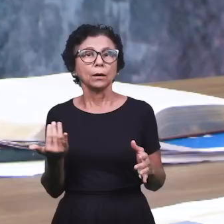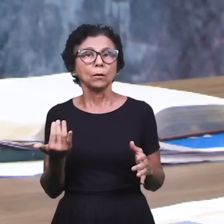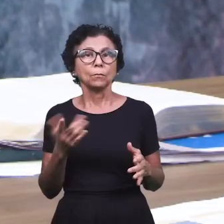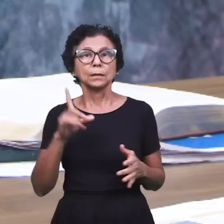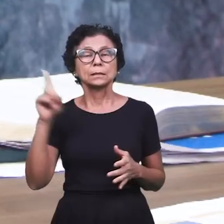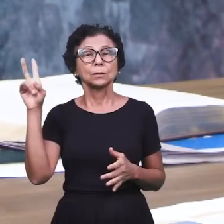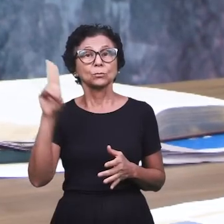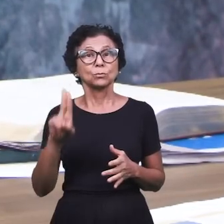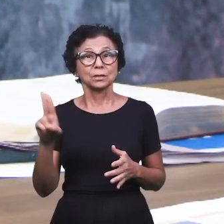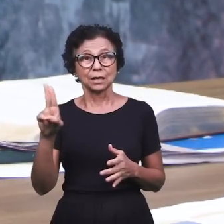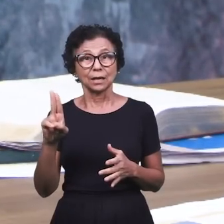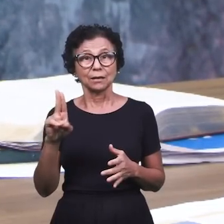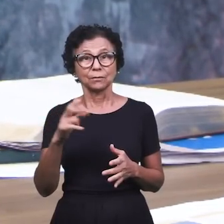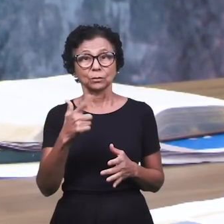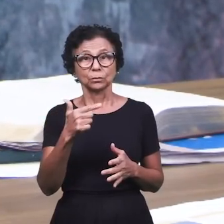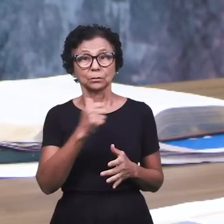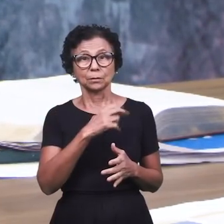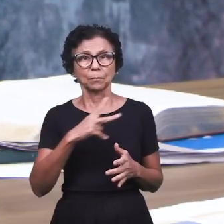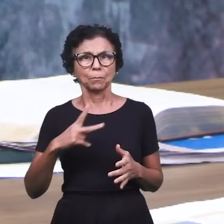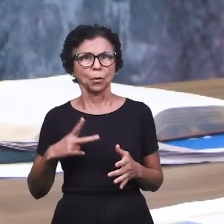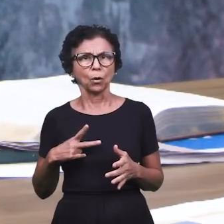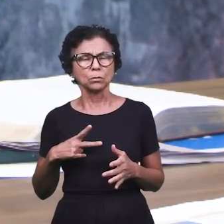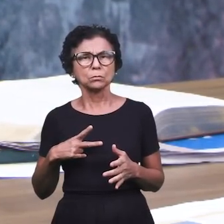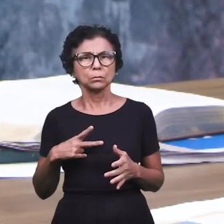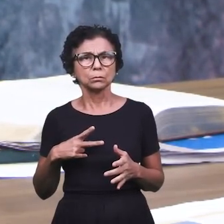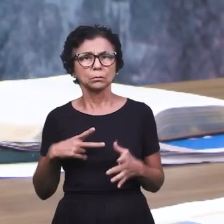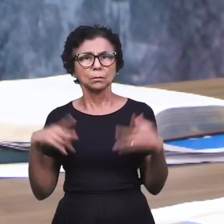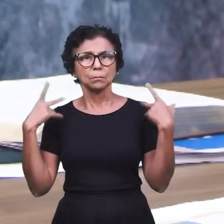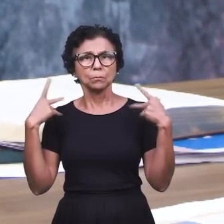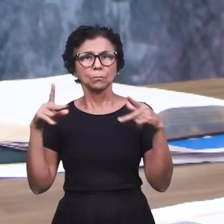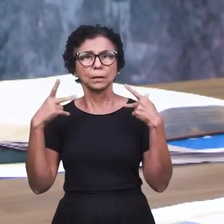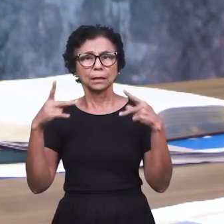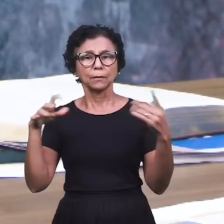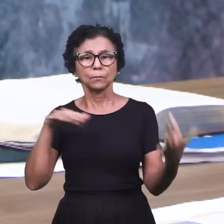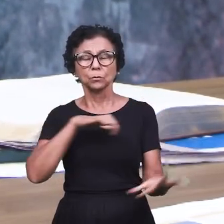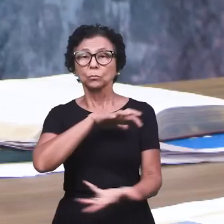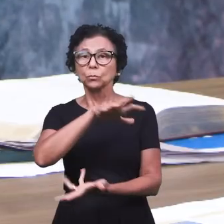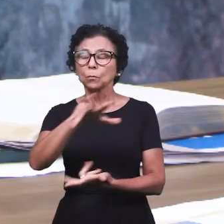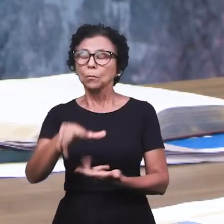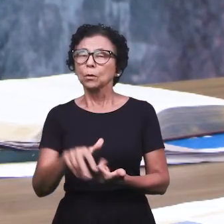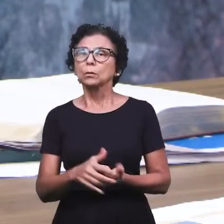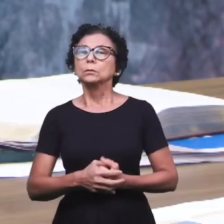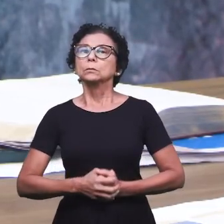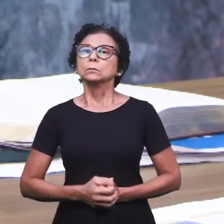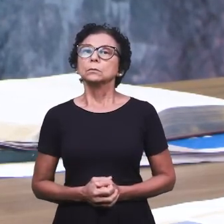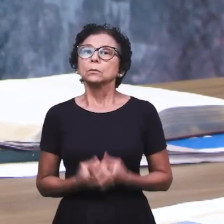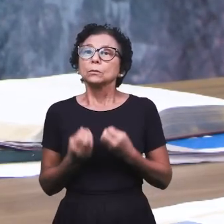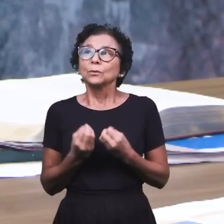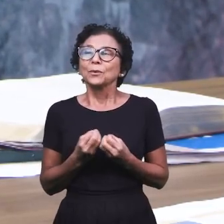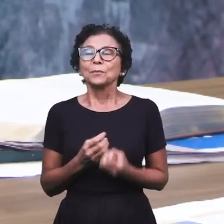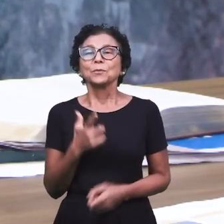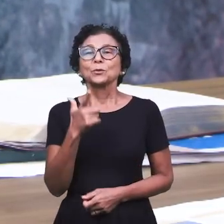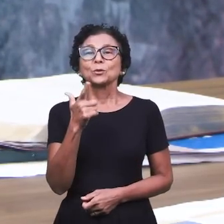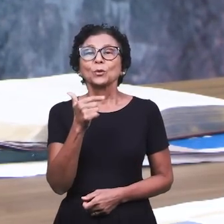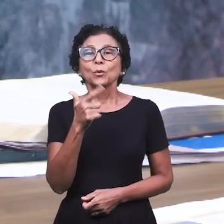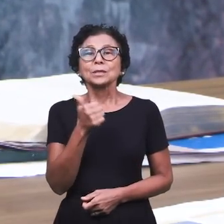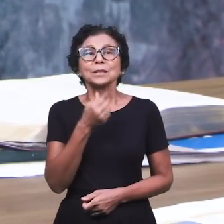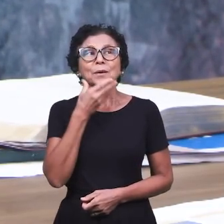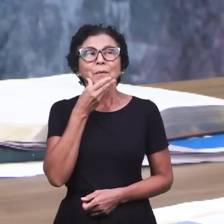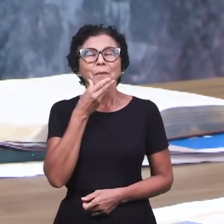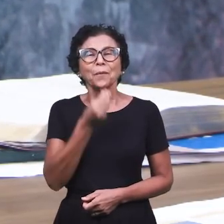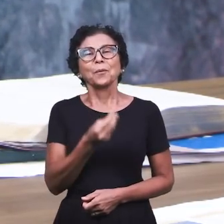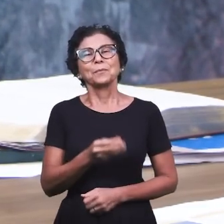daquela época, conhecido do Império Romano. Foi algo extraordinário como 12 homens tiveram, pelo